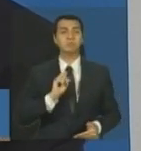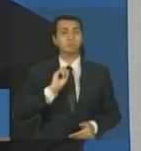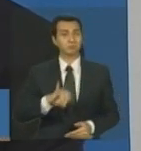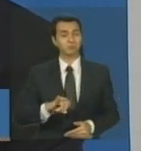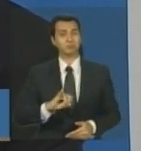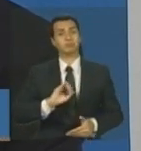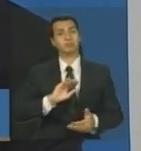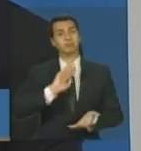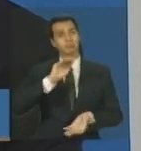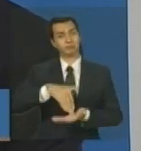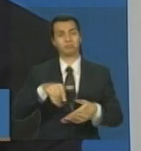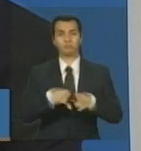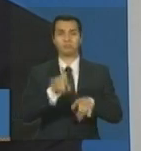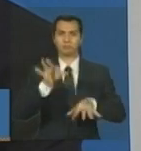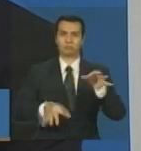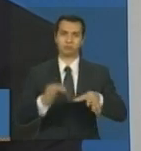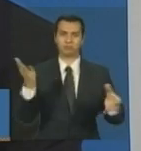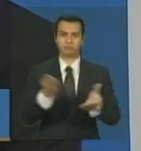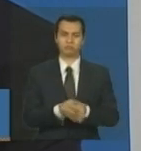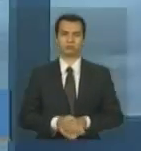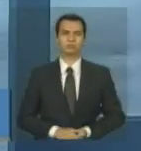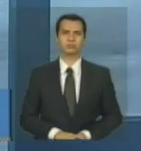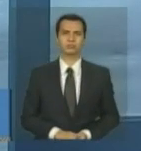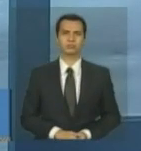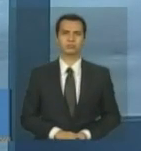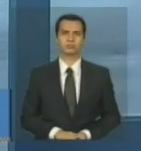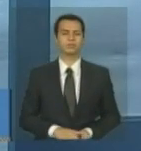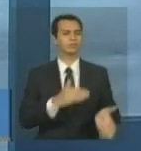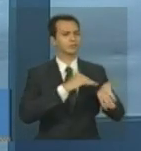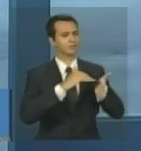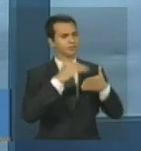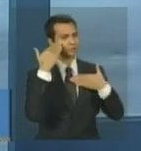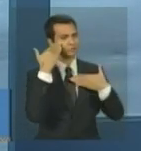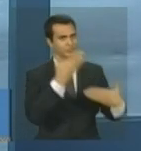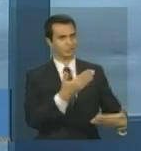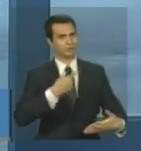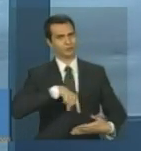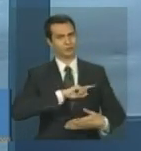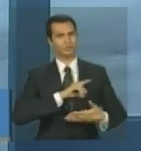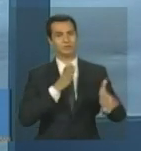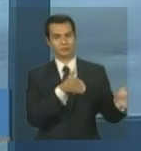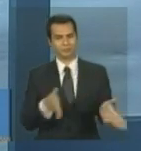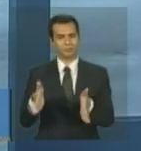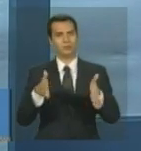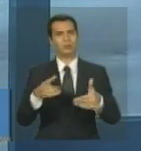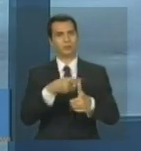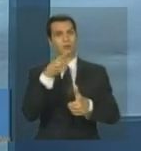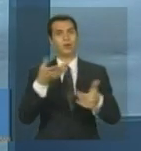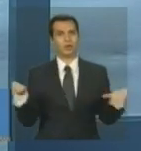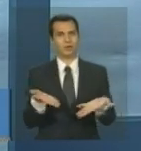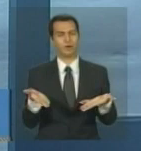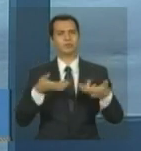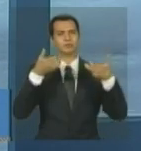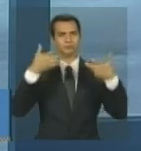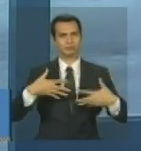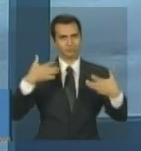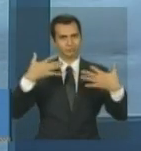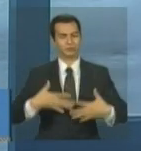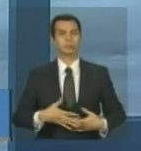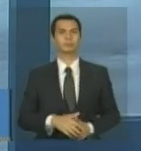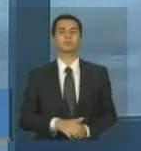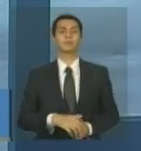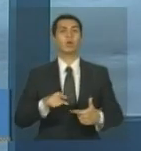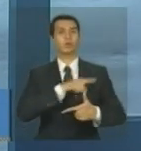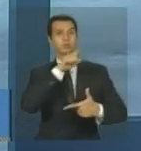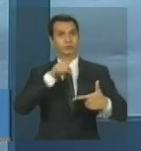terceira instância. Secretário, muito obrigado ao senhor pela participação conosco nesse primeiro bloco da teleconferência. Muito obrigado. Bom, no próximo